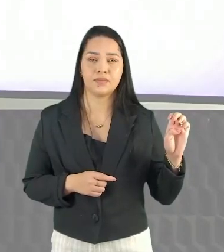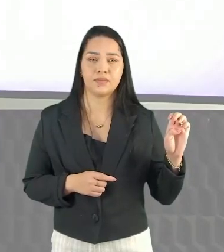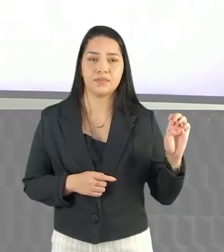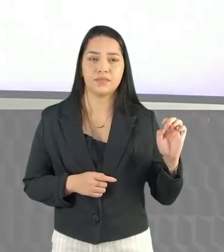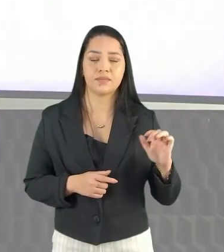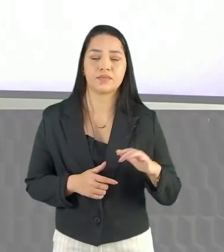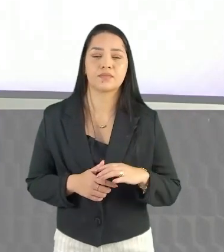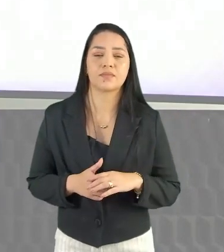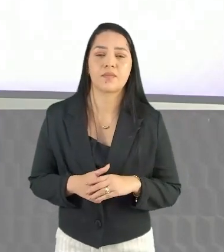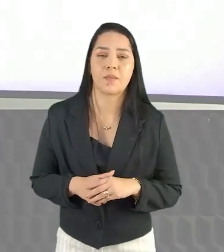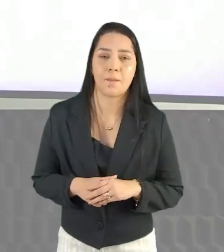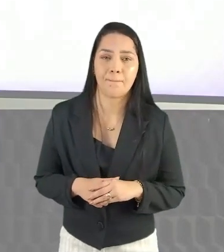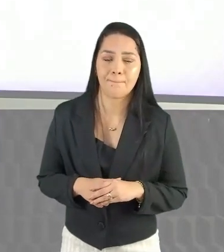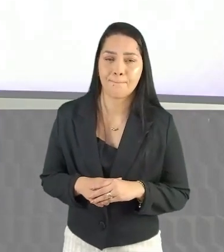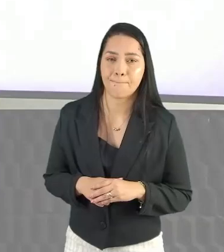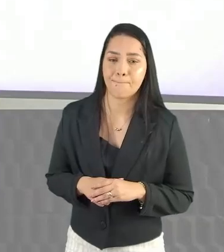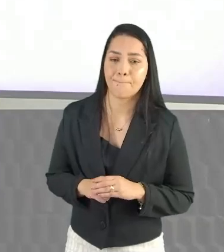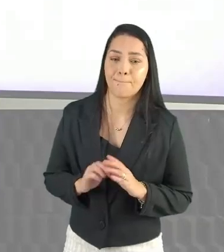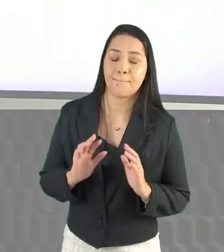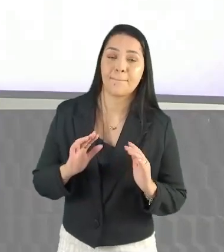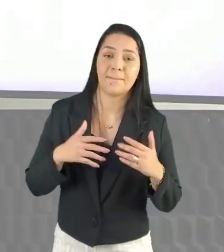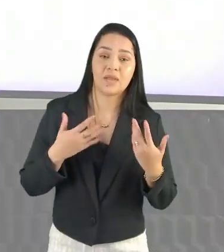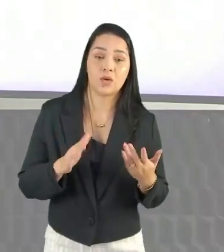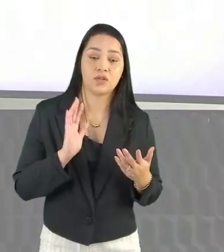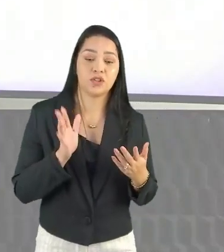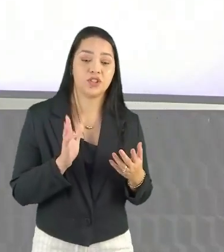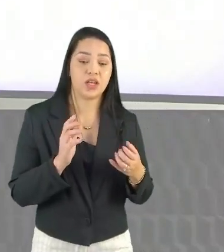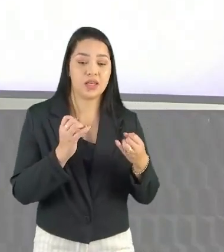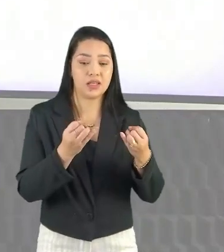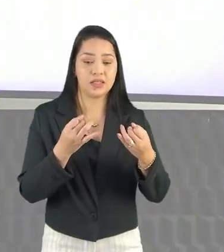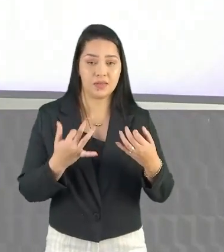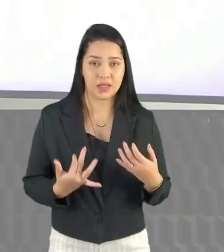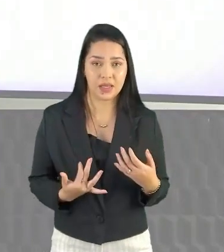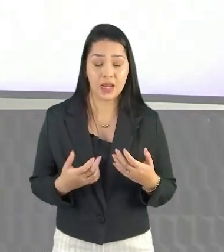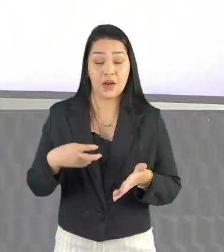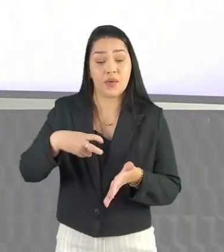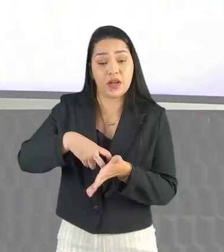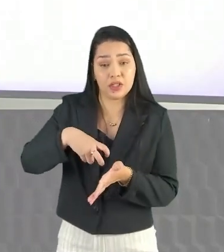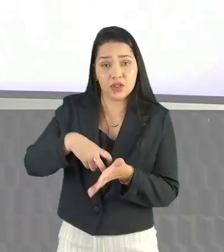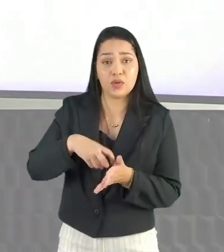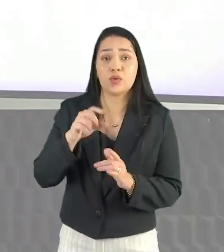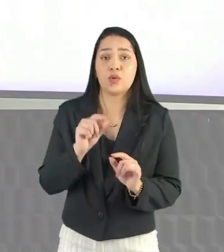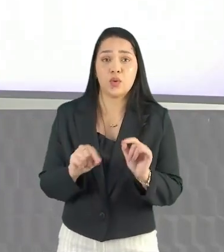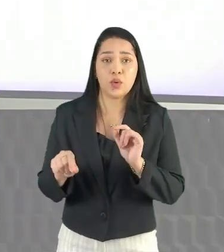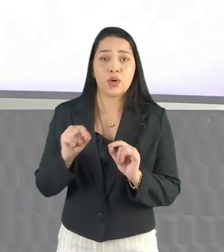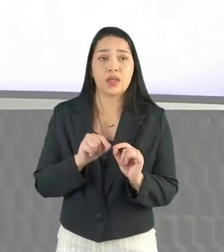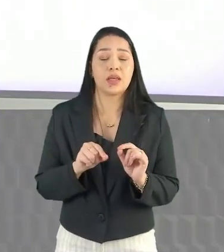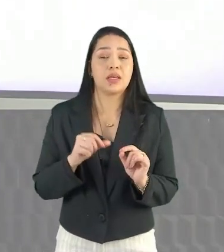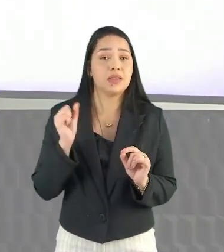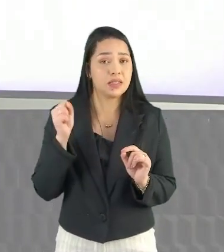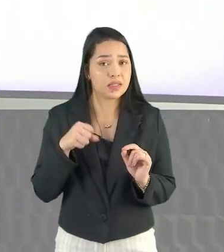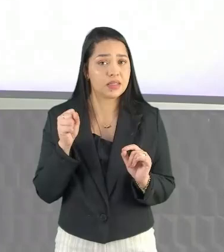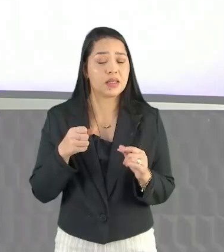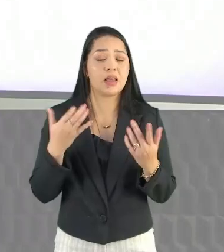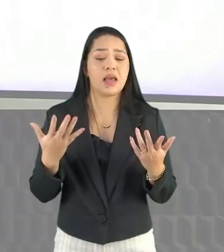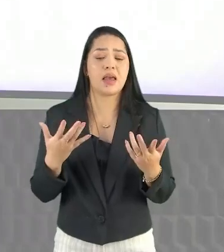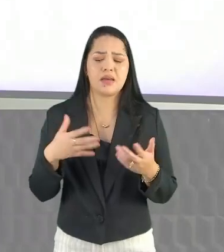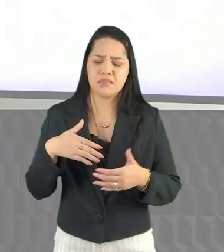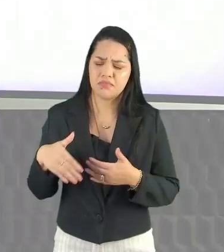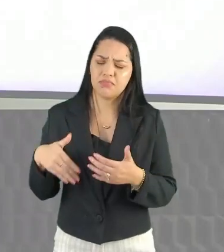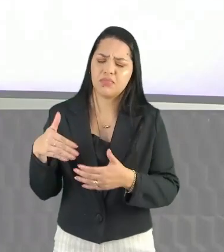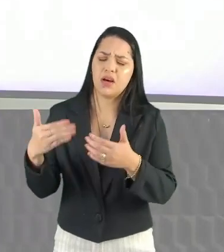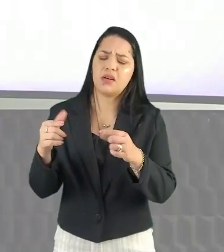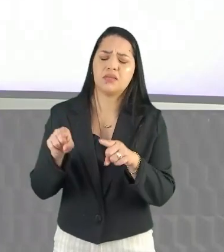a queda do regime imperial. Então, eu falei a vocês ainda, eram castigos que ainda, né,